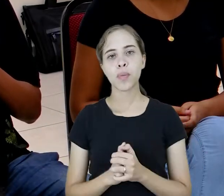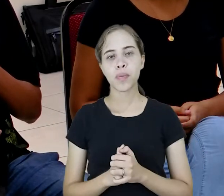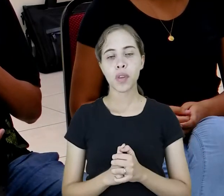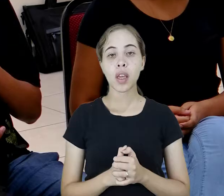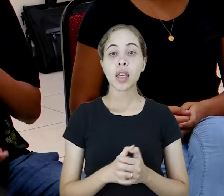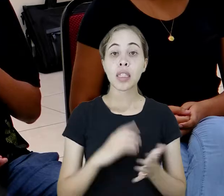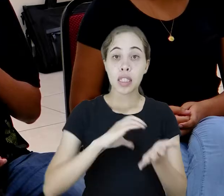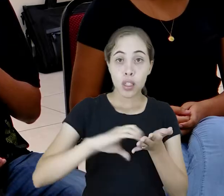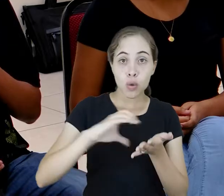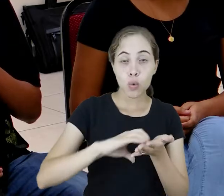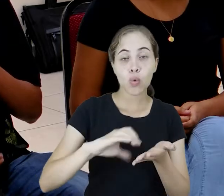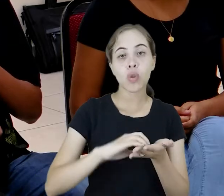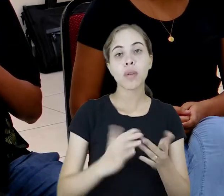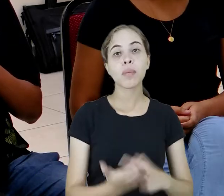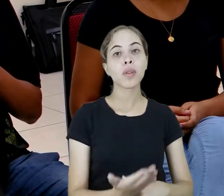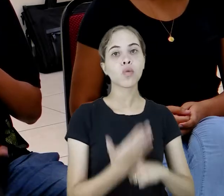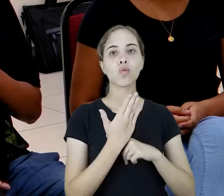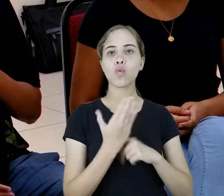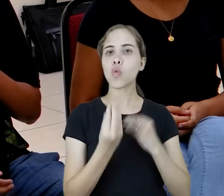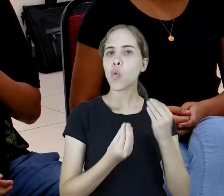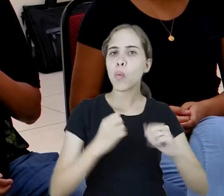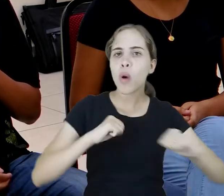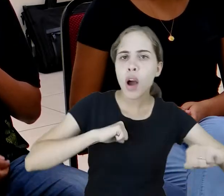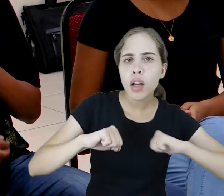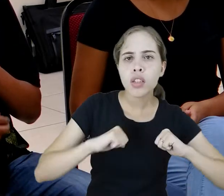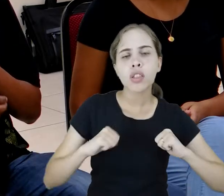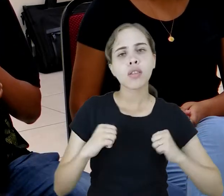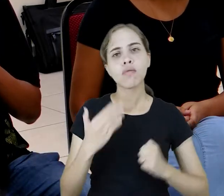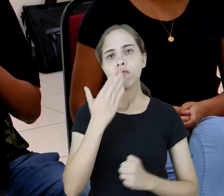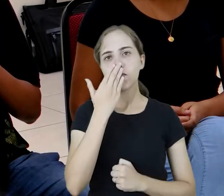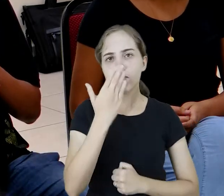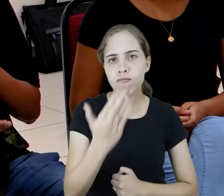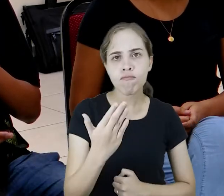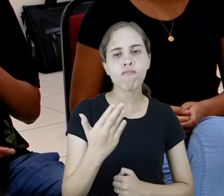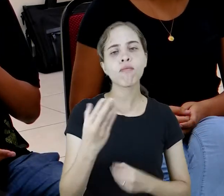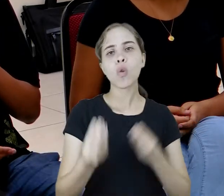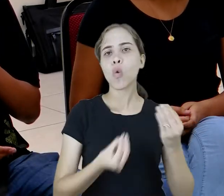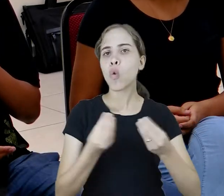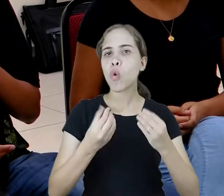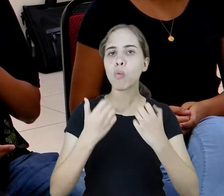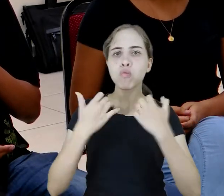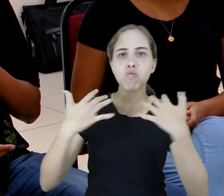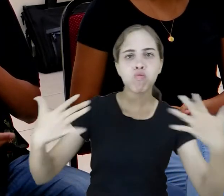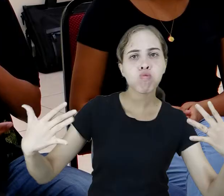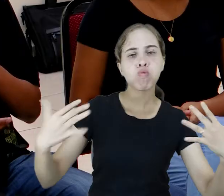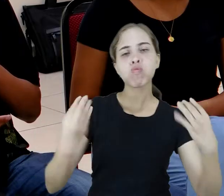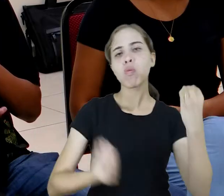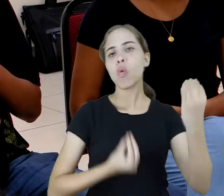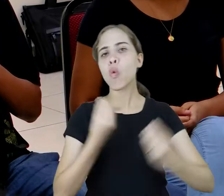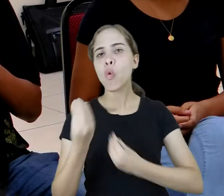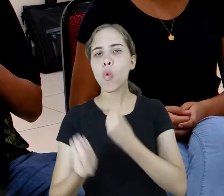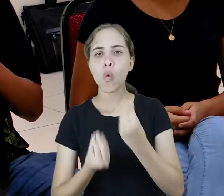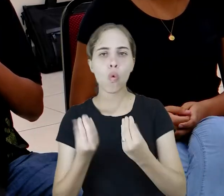As escrituras me mostraram como eu devo agir em público, me mostraram também como devo